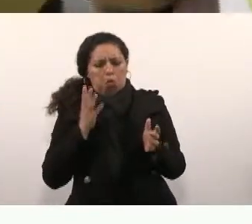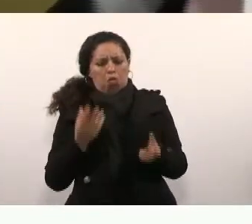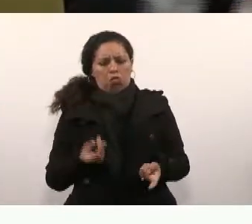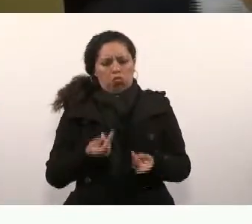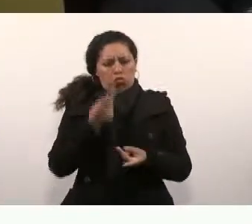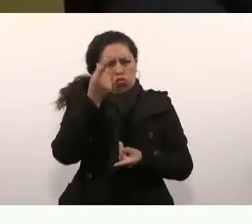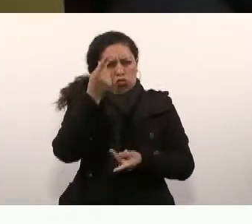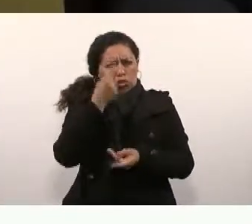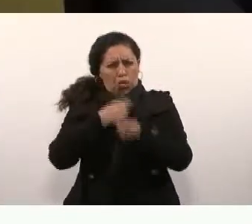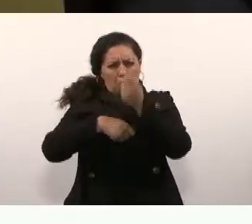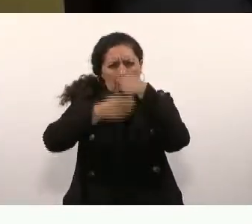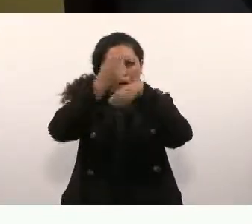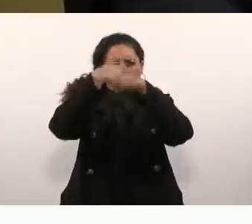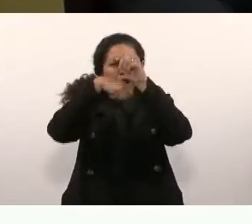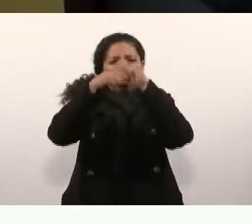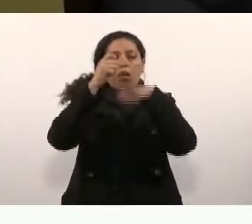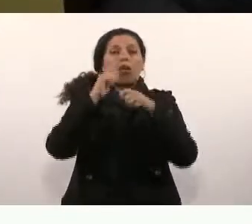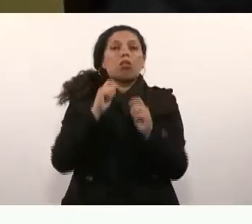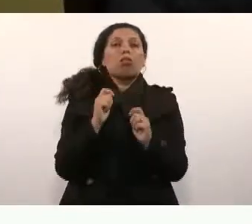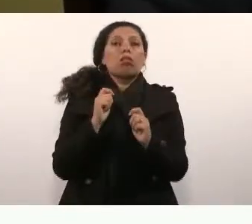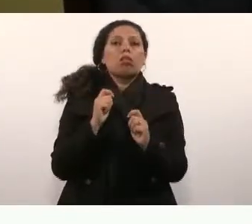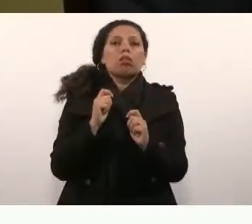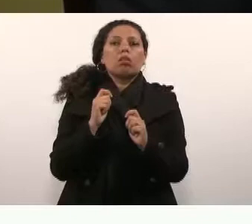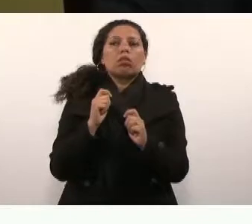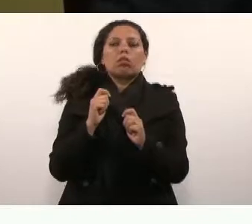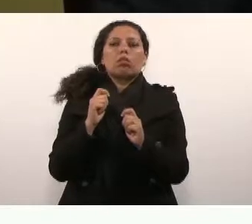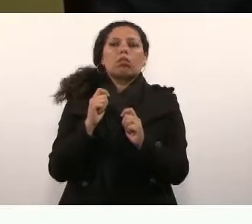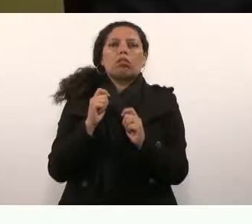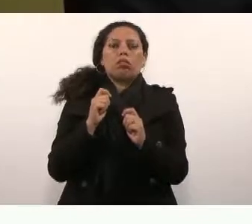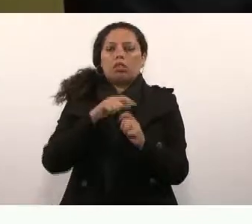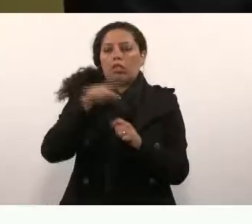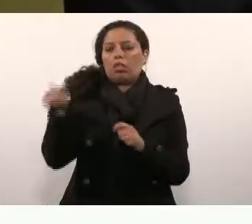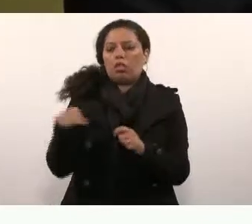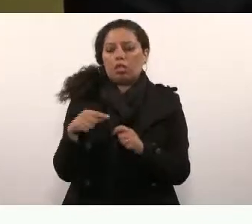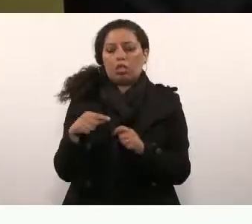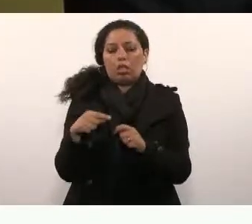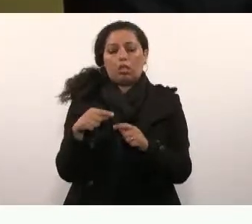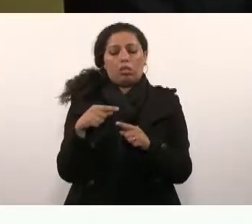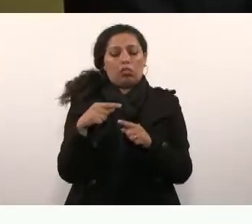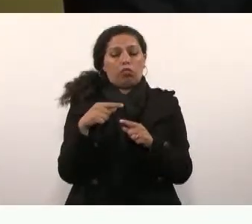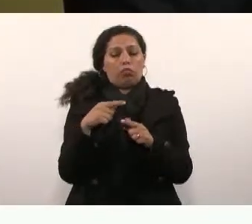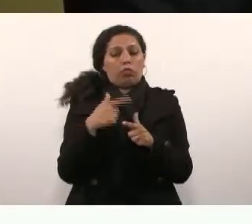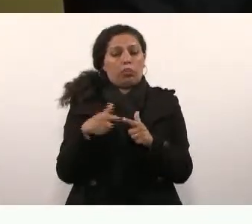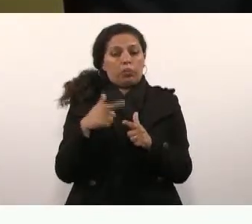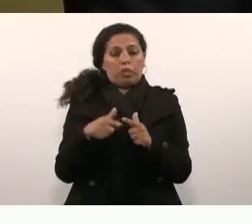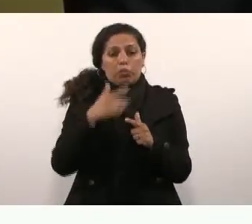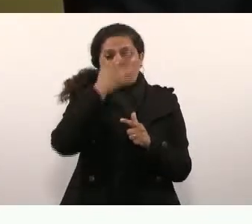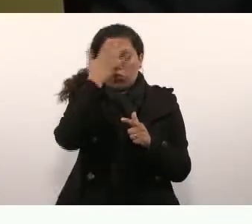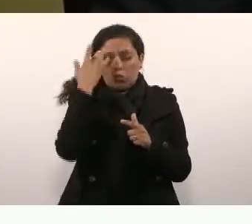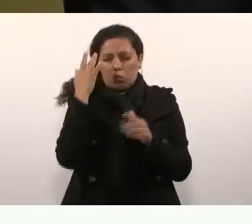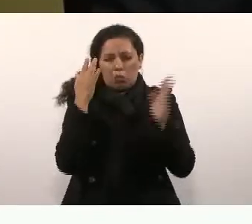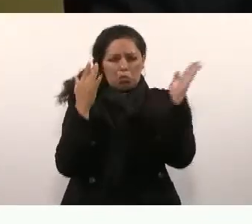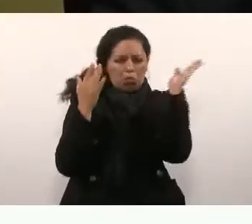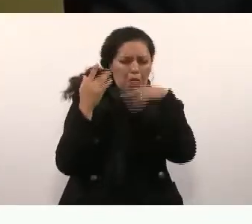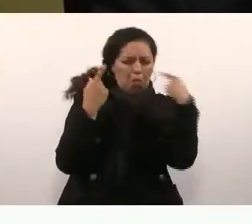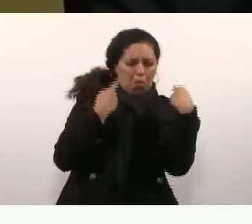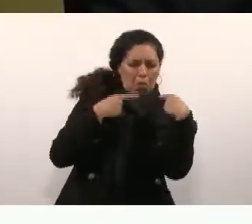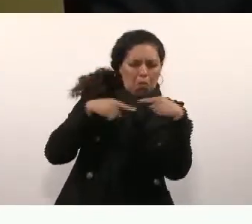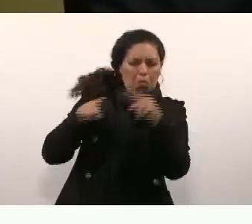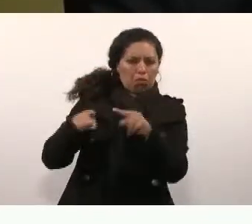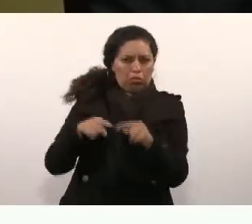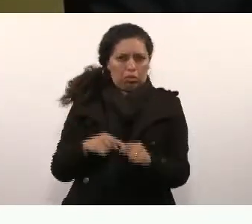fazer especulação, como também foi vítima de muita gente ruim que pregava defendê-los